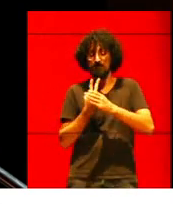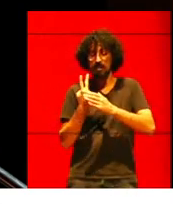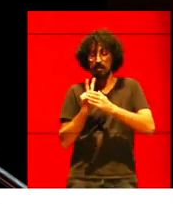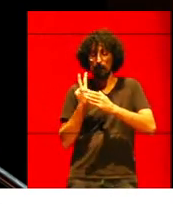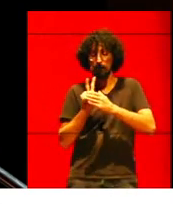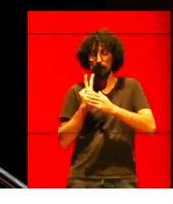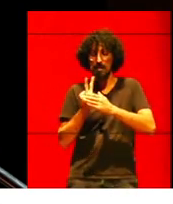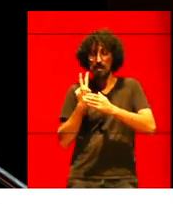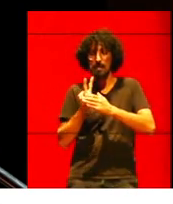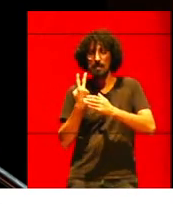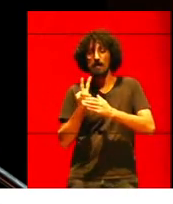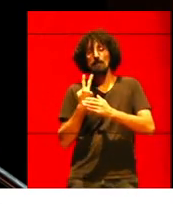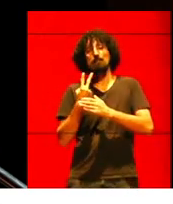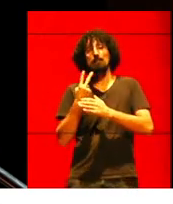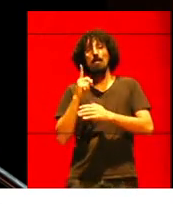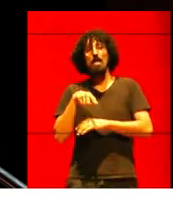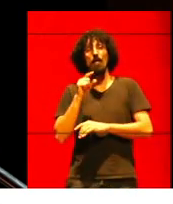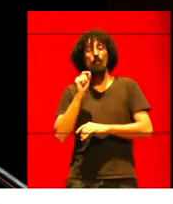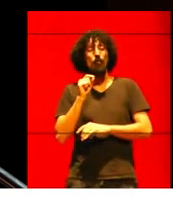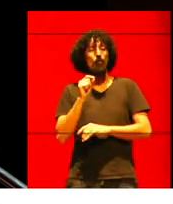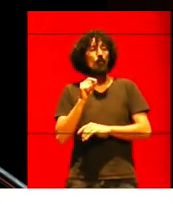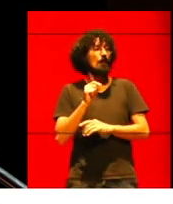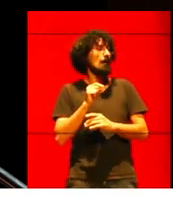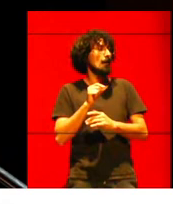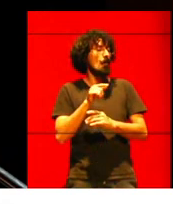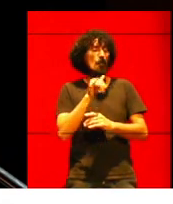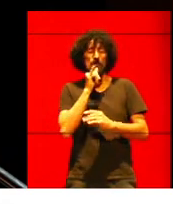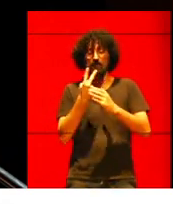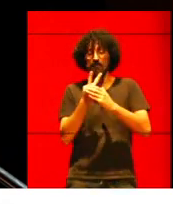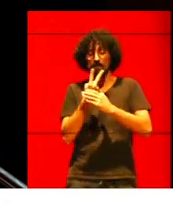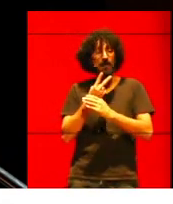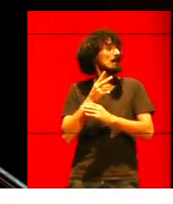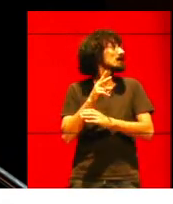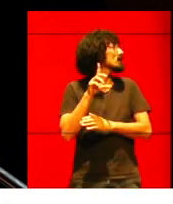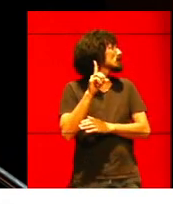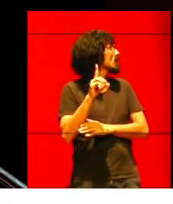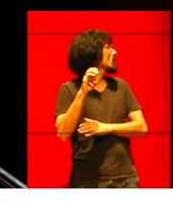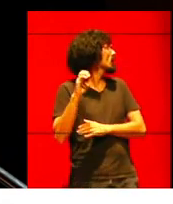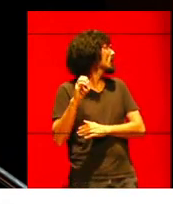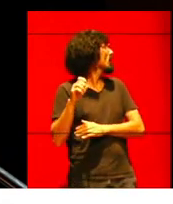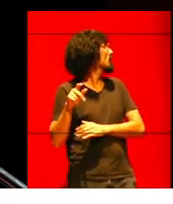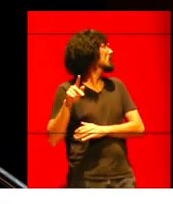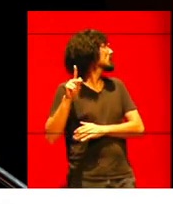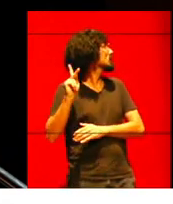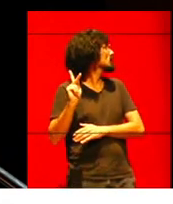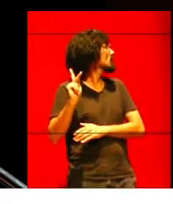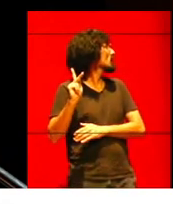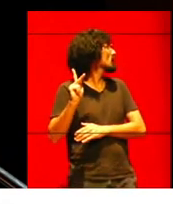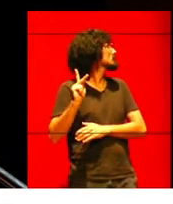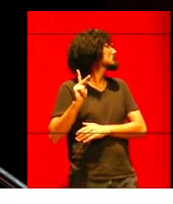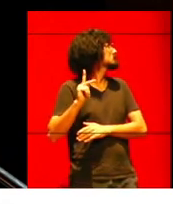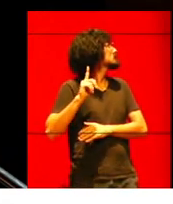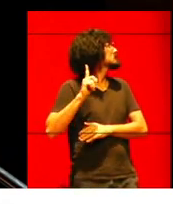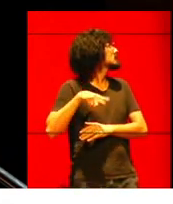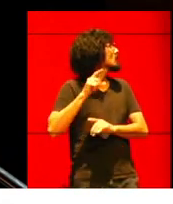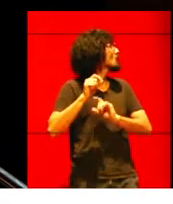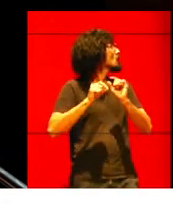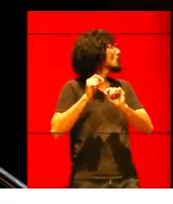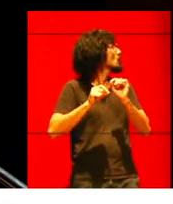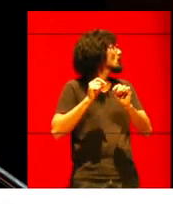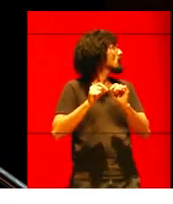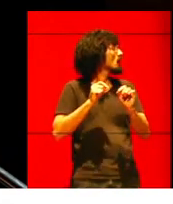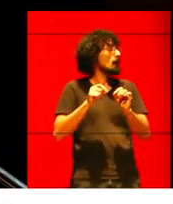vitaminas lipossolúveis, que eu coloquei aqui, vitamina D, E, K e A. Composição de